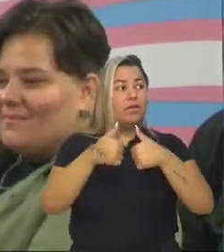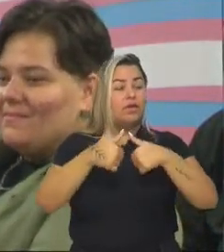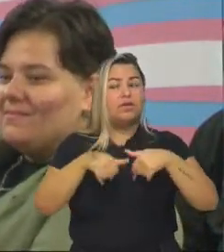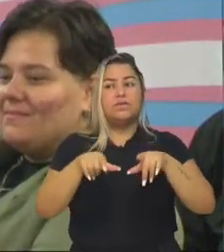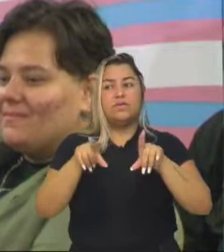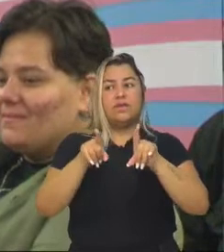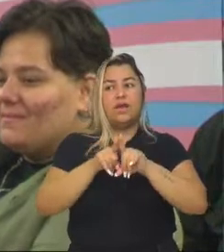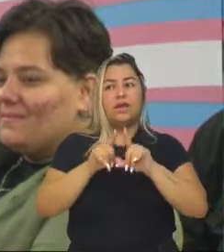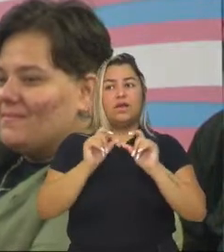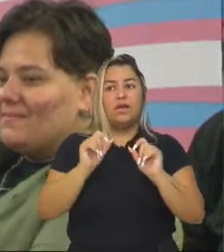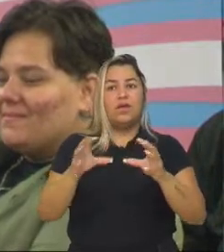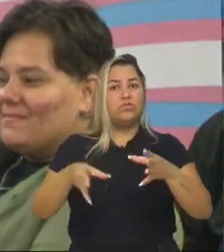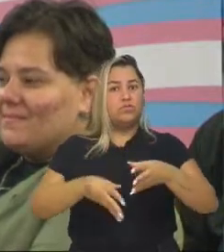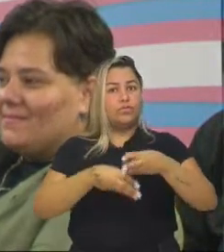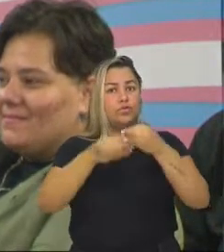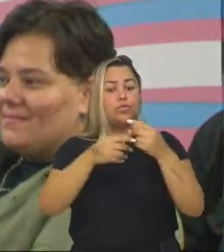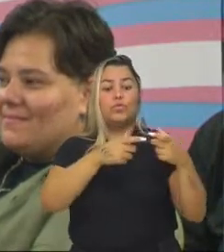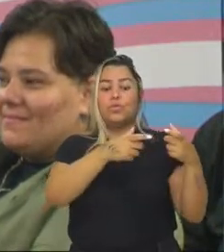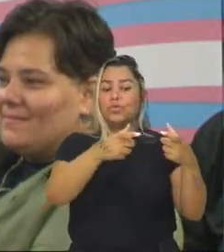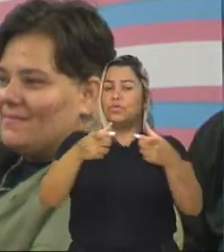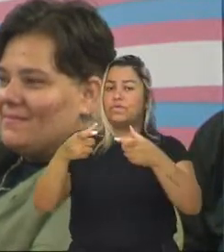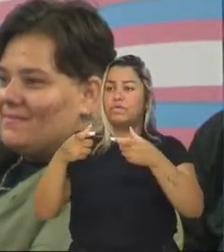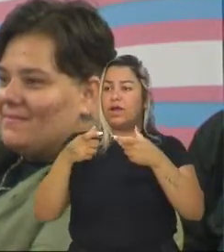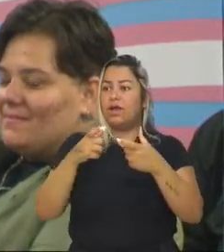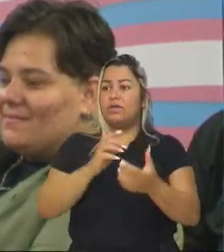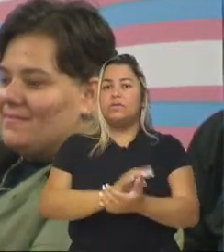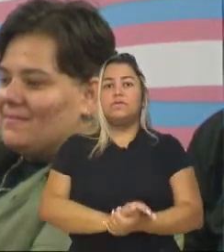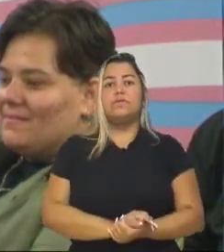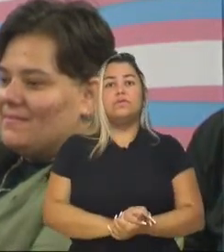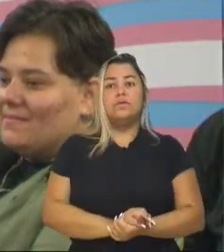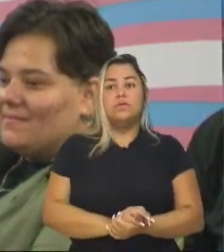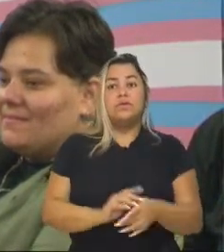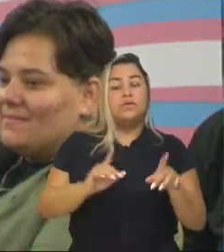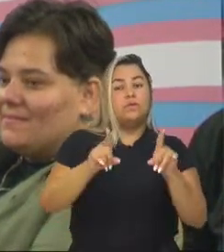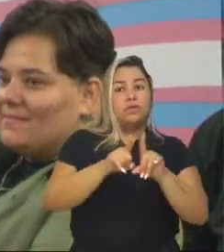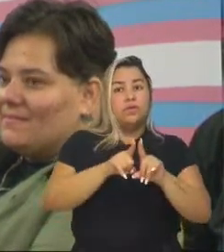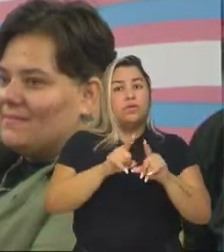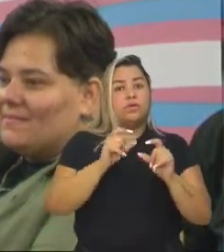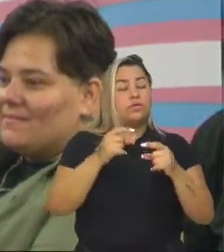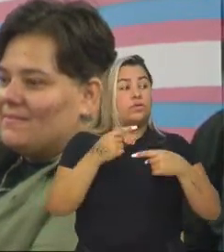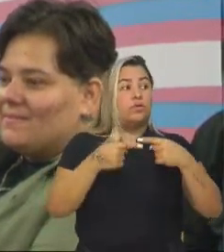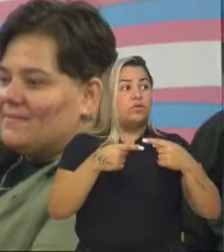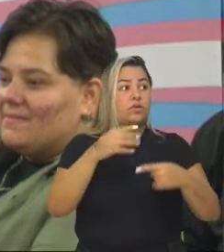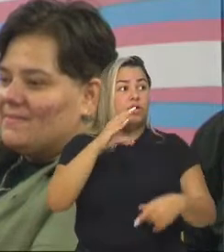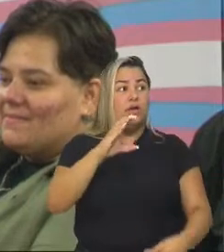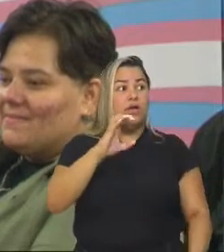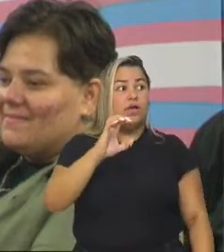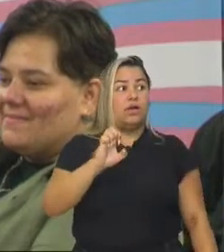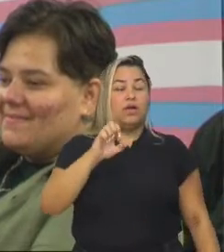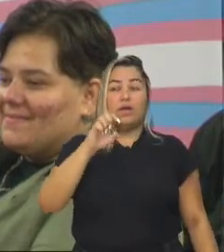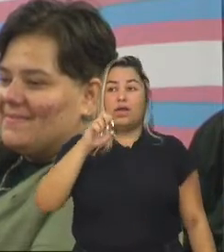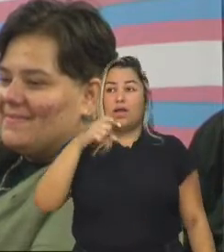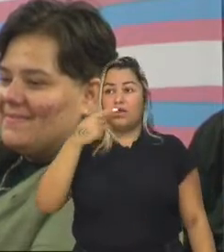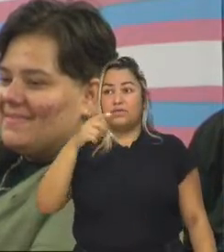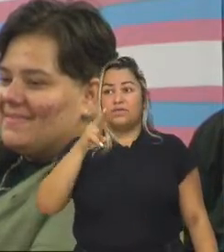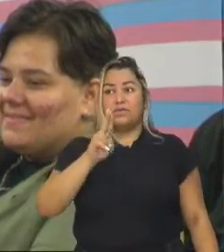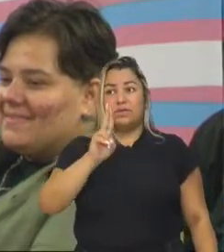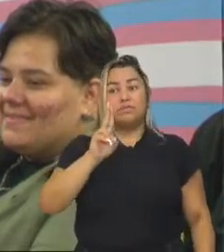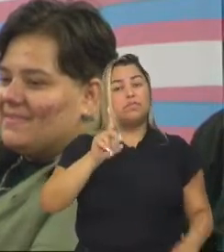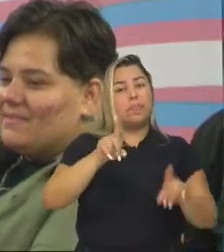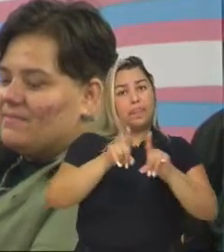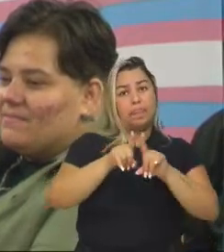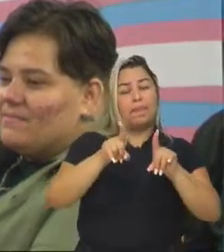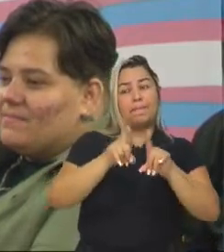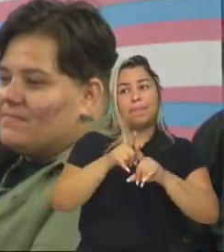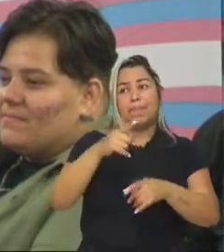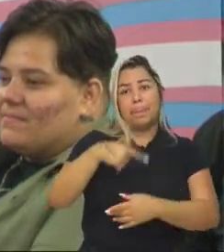estar compondo esses lugares, e eu estou sempre me encontrando com o Céu, porque o Céu também é da diretoria. Né? E a